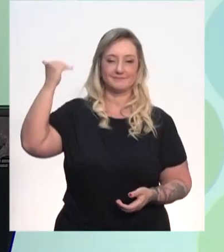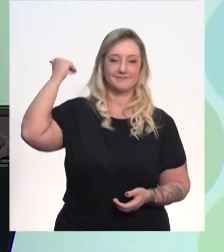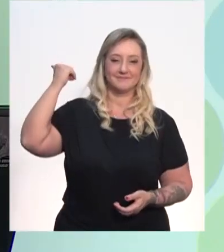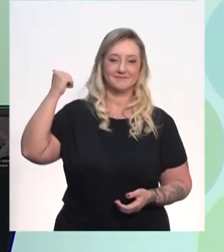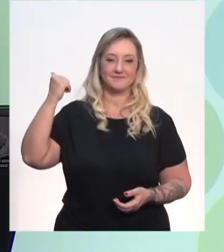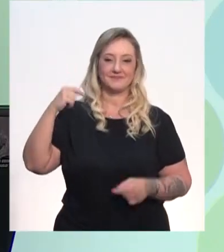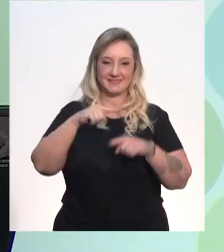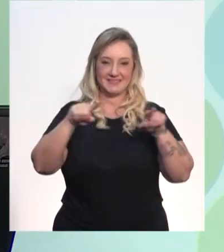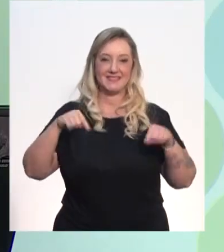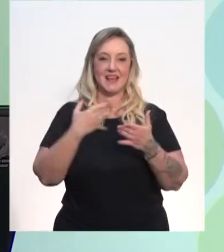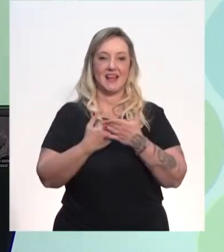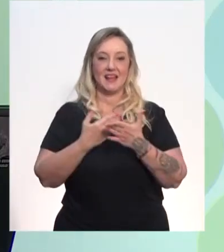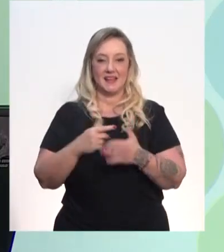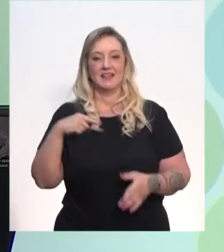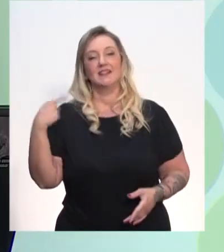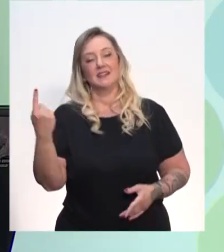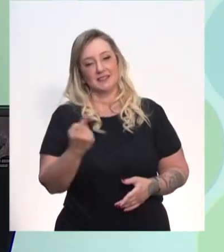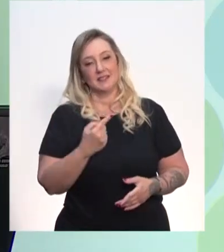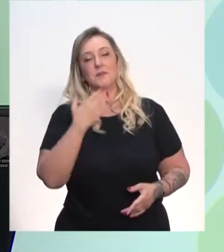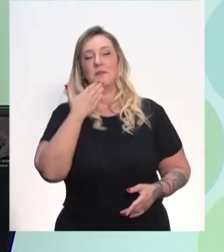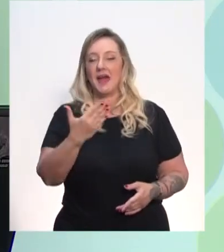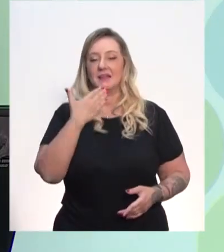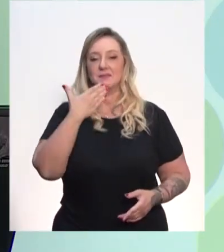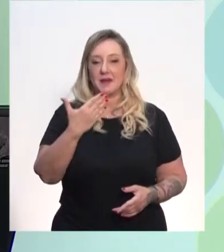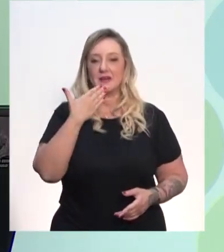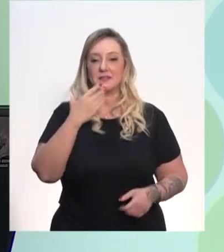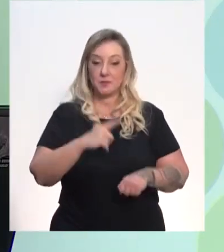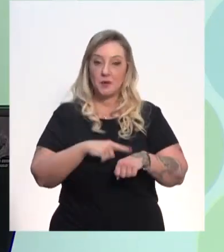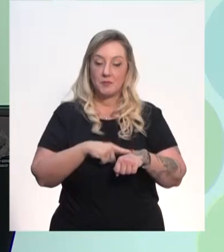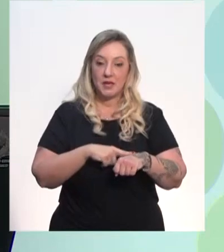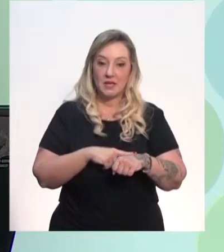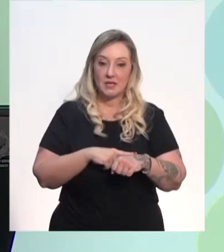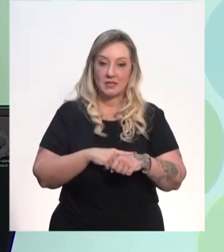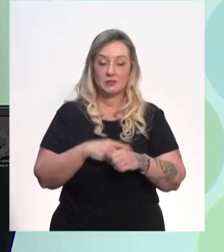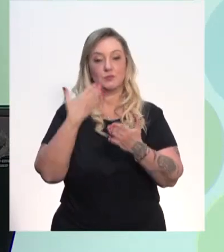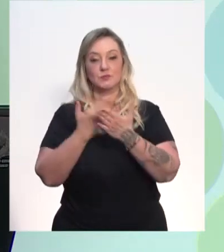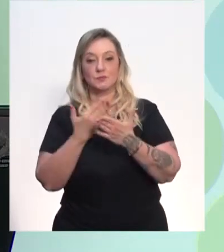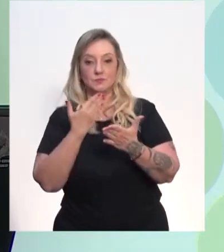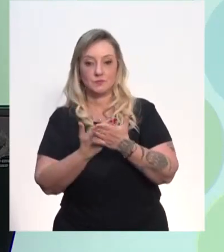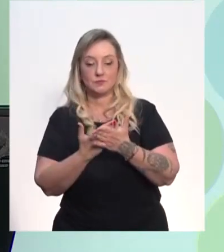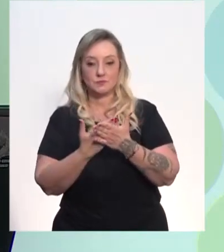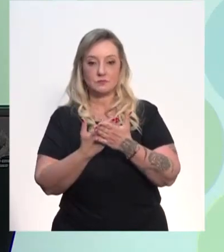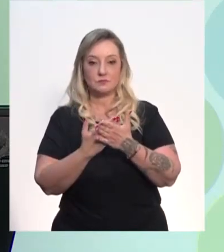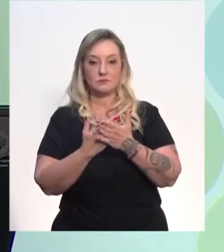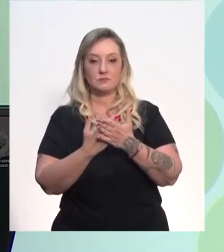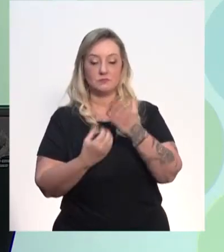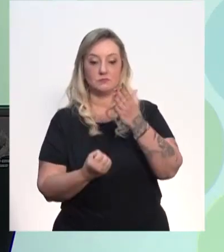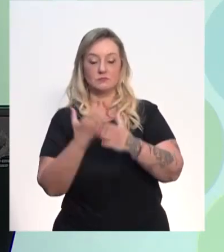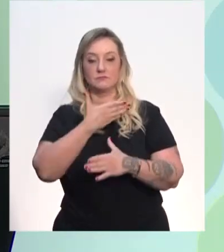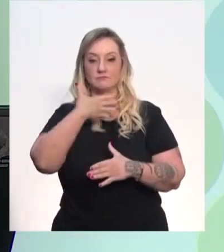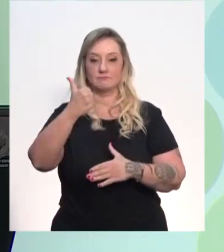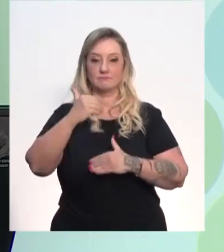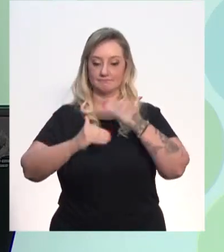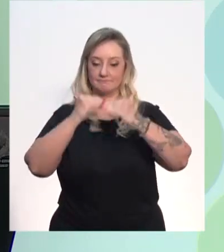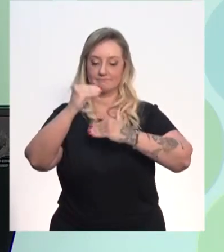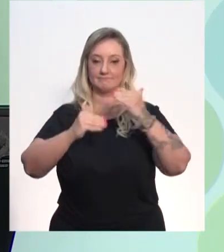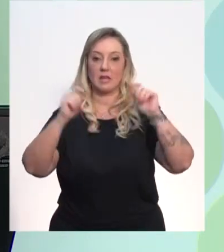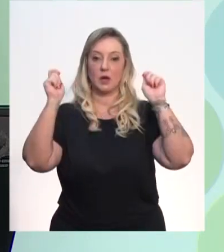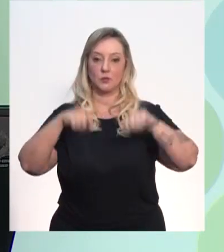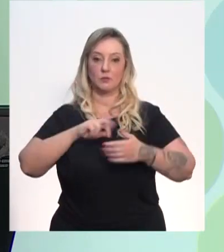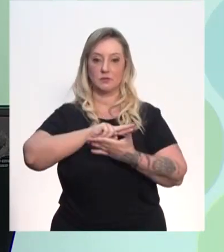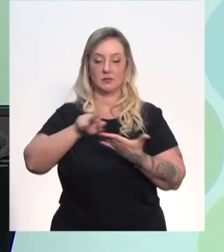o atendimento a pais de alunos. Então a ATPC, como já foi mencionado aqui na semana passada, já trouxe